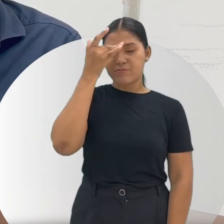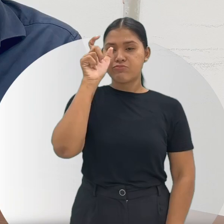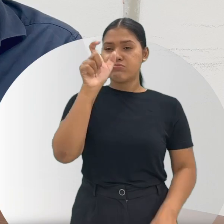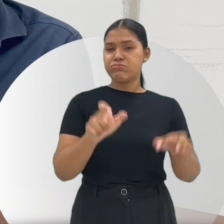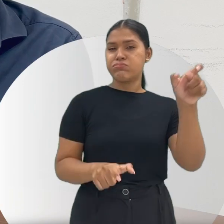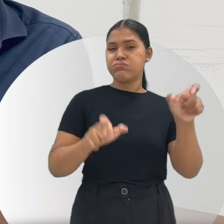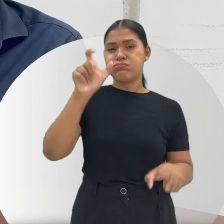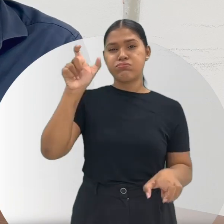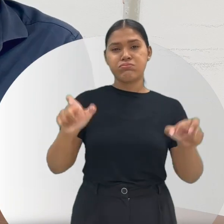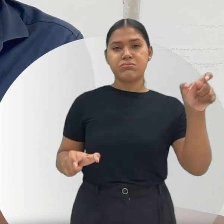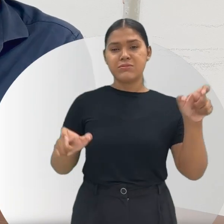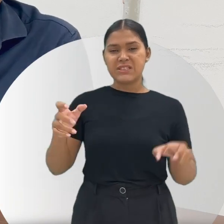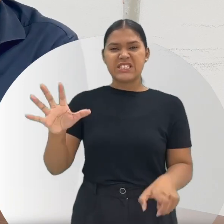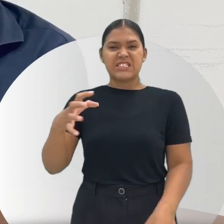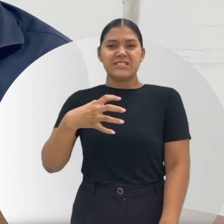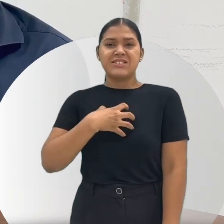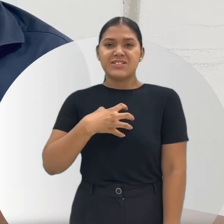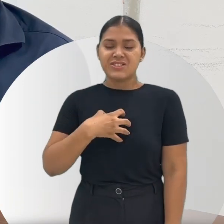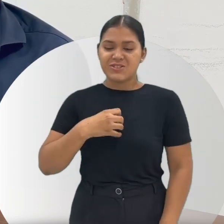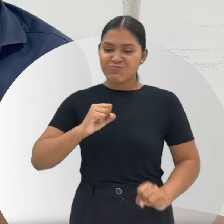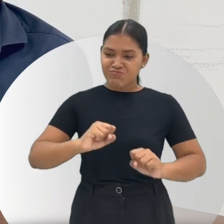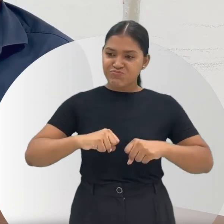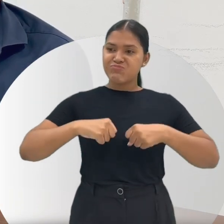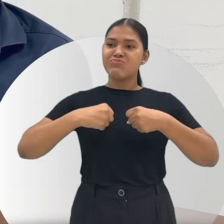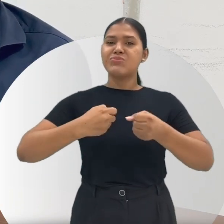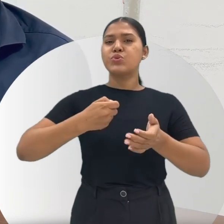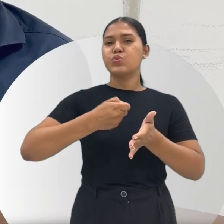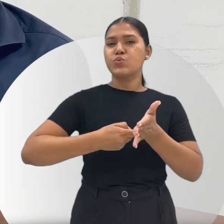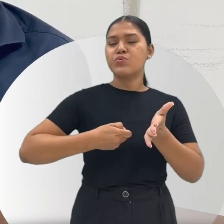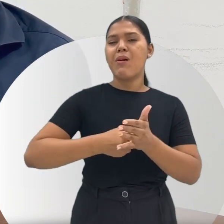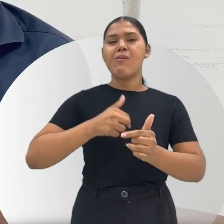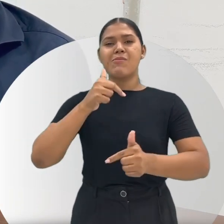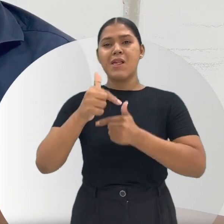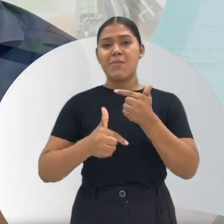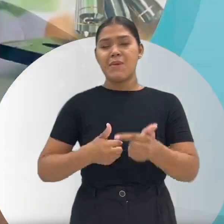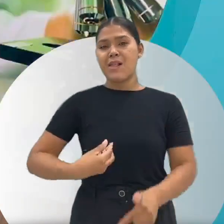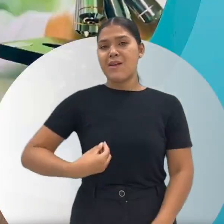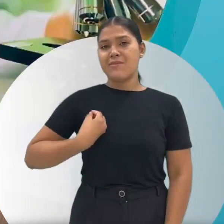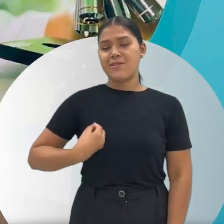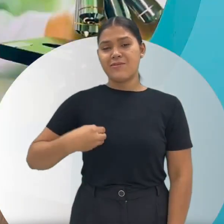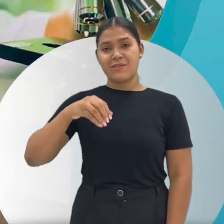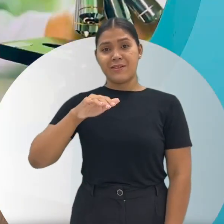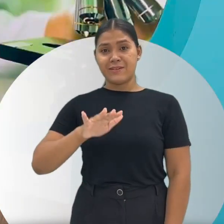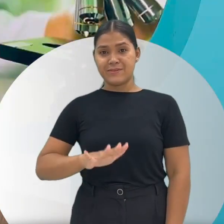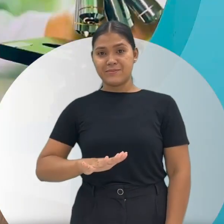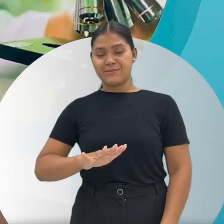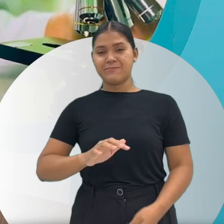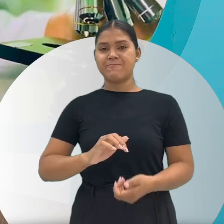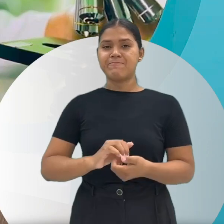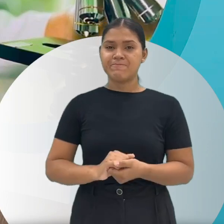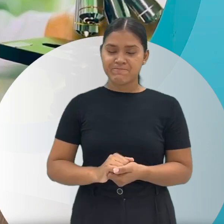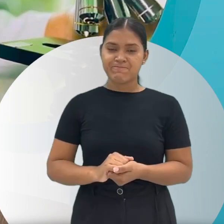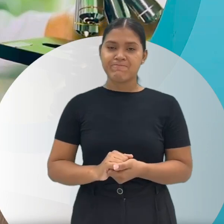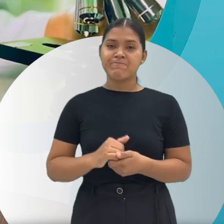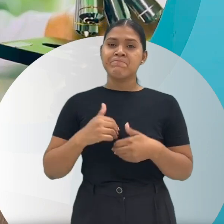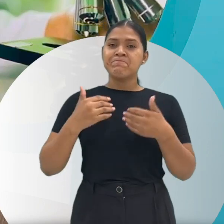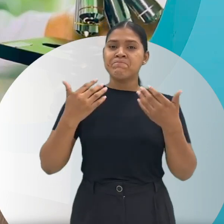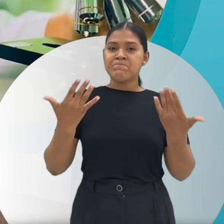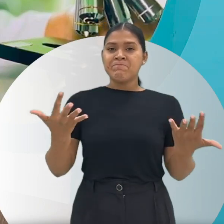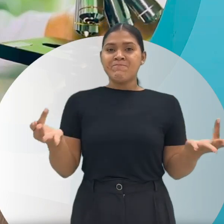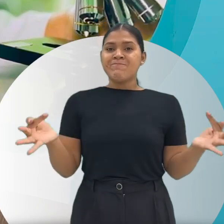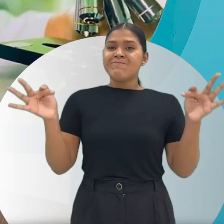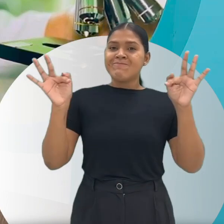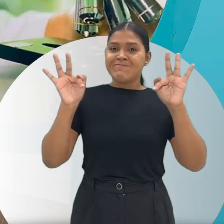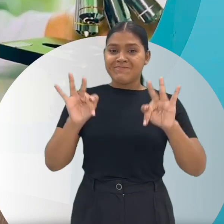condições plenas de sentir, de querer estar aqui continuamente. Bom, gente, chegou ao fim nosso episódio. Agradeço